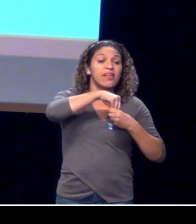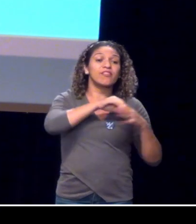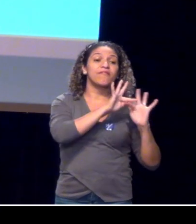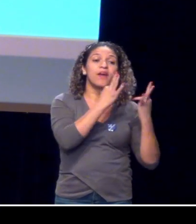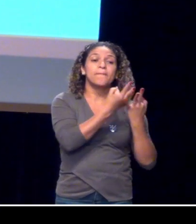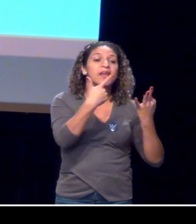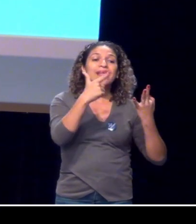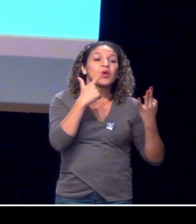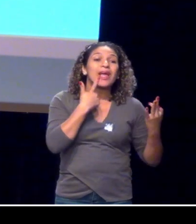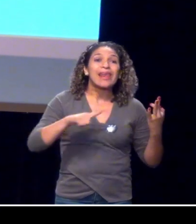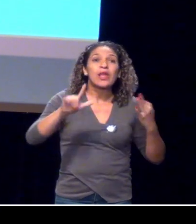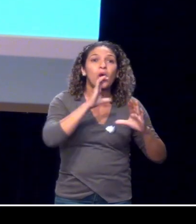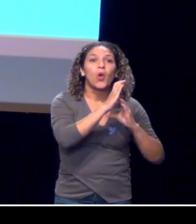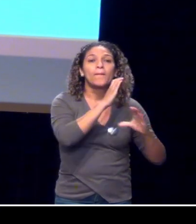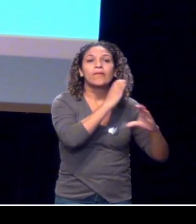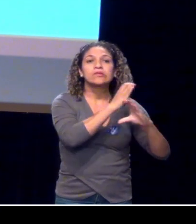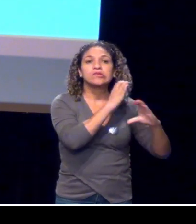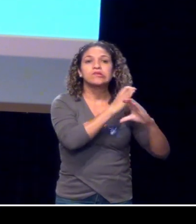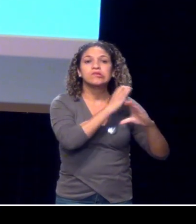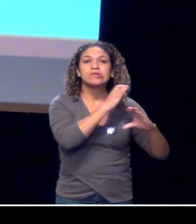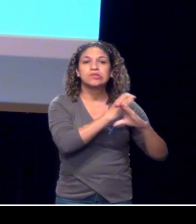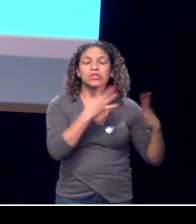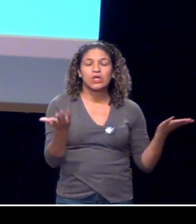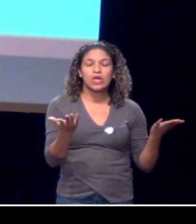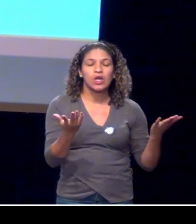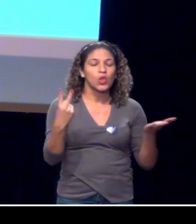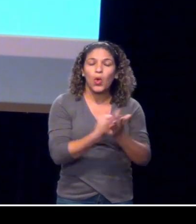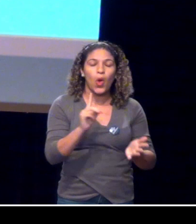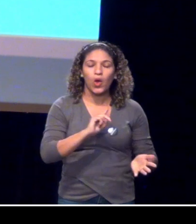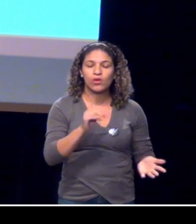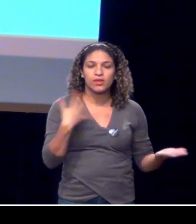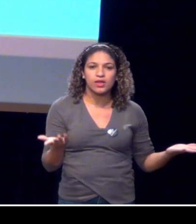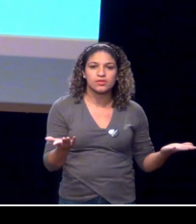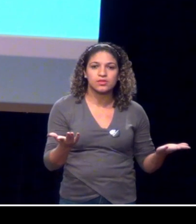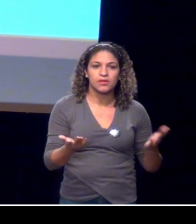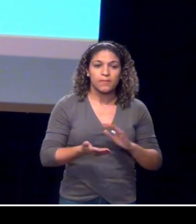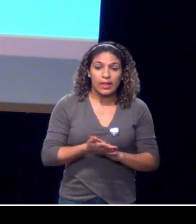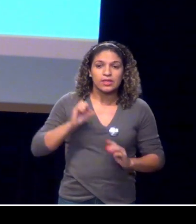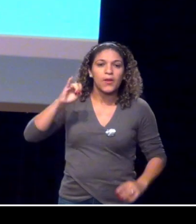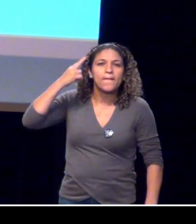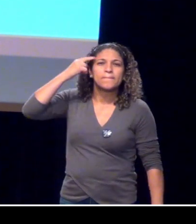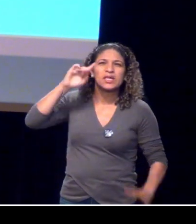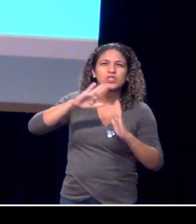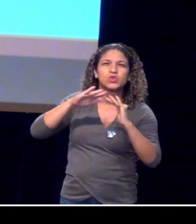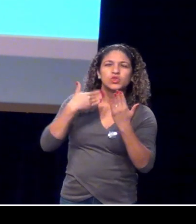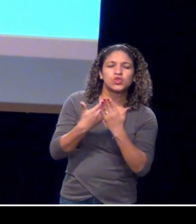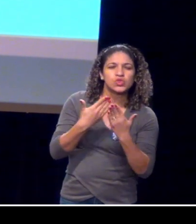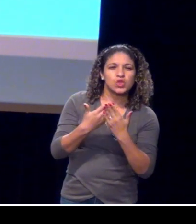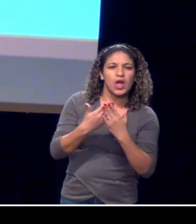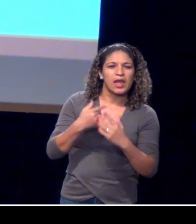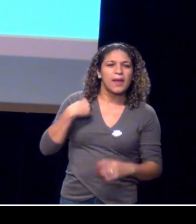este acolhimento pela linguagem tem sido possível de acontecer. Então, quando eu penso em escola, eu não